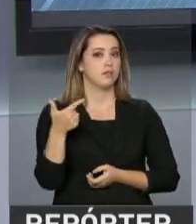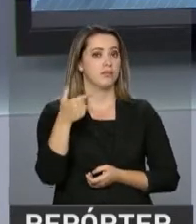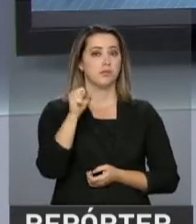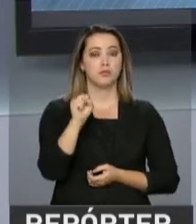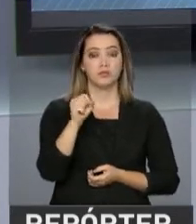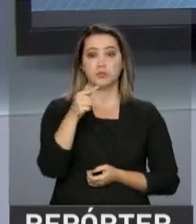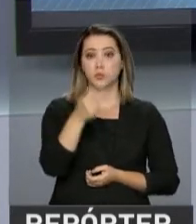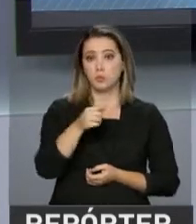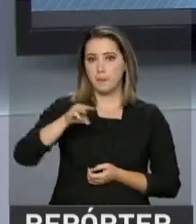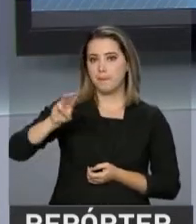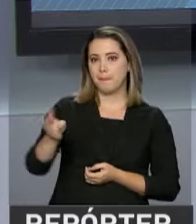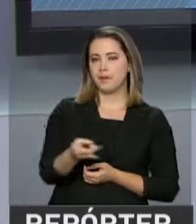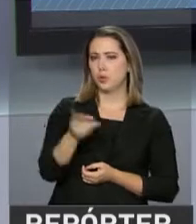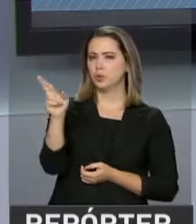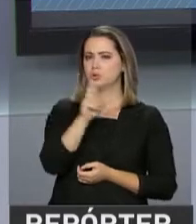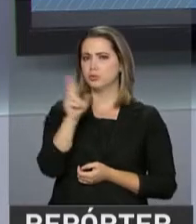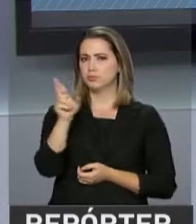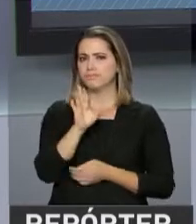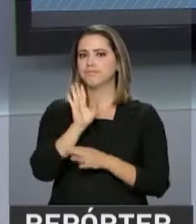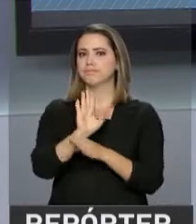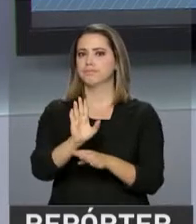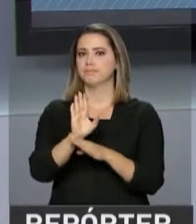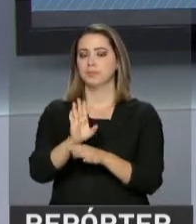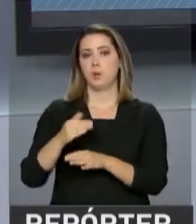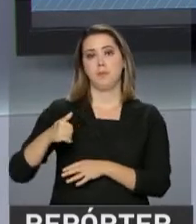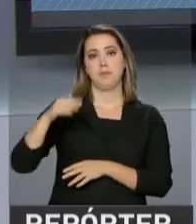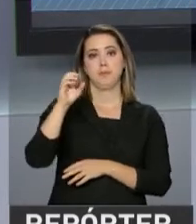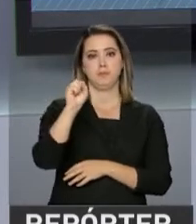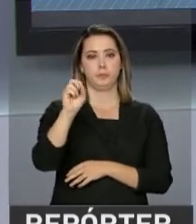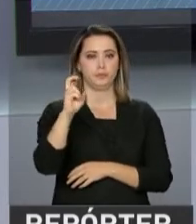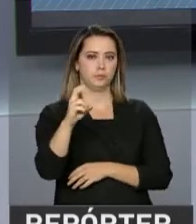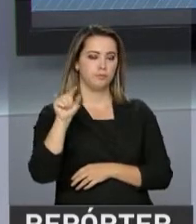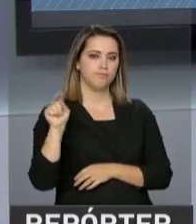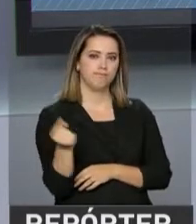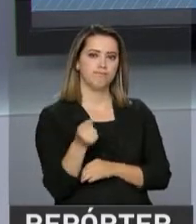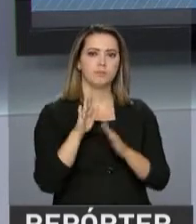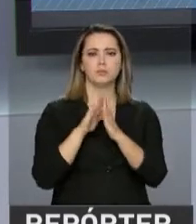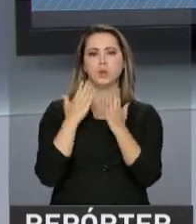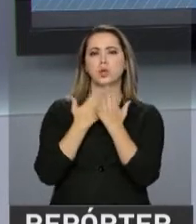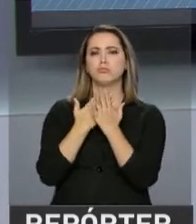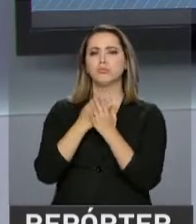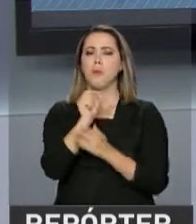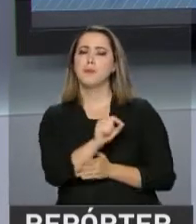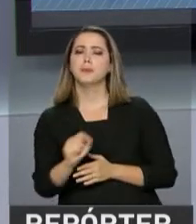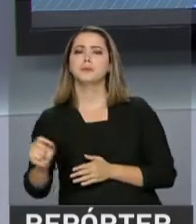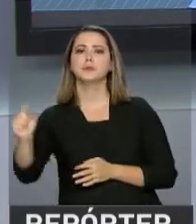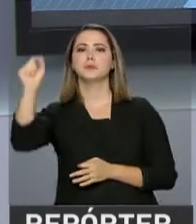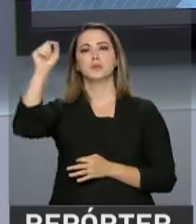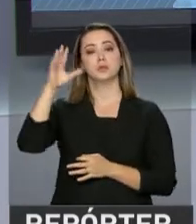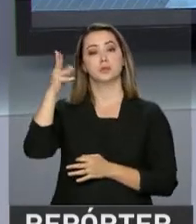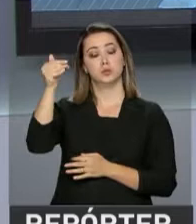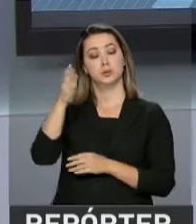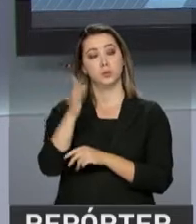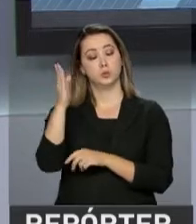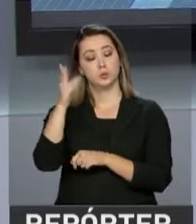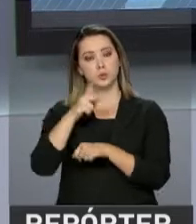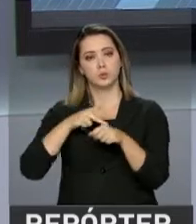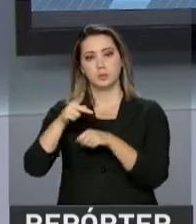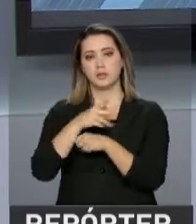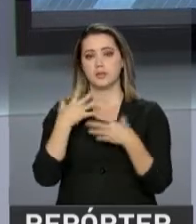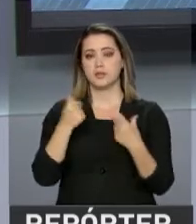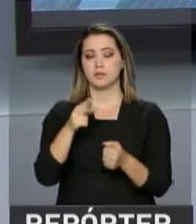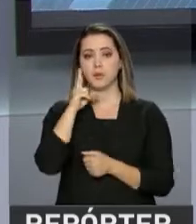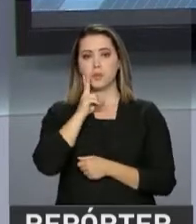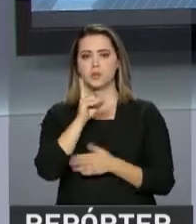287 milhões de reais vão beneficiar mais de 85 mil escolas espalhadas por todo o país os detalhes vão